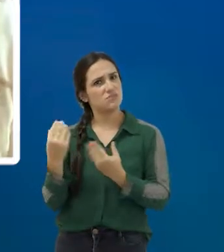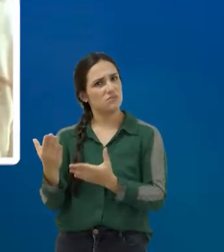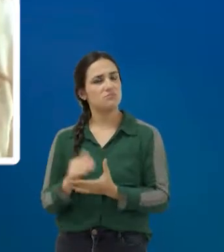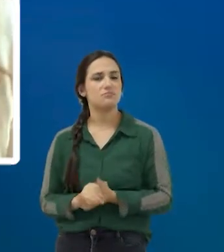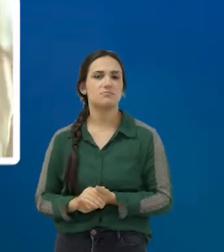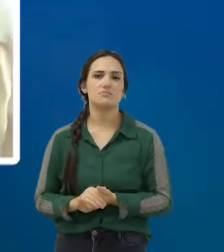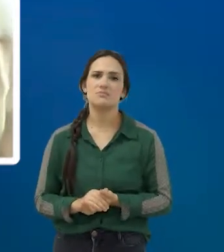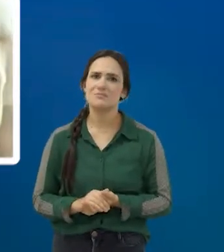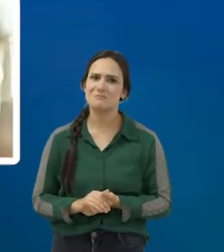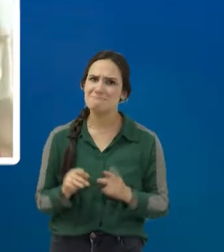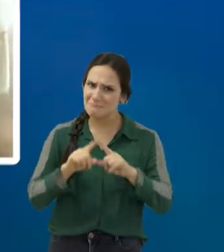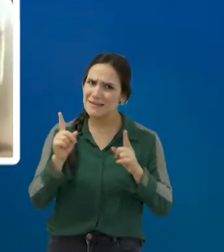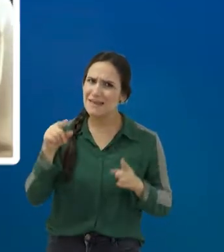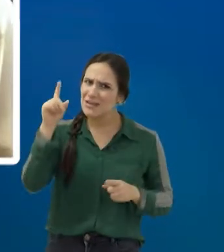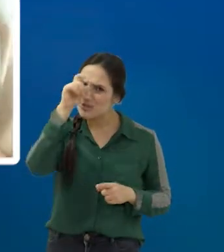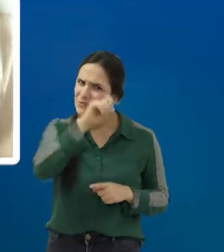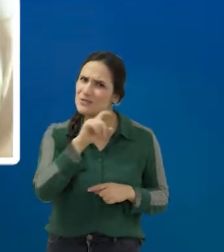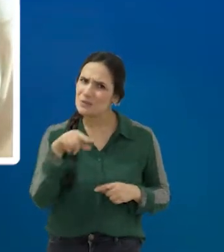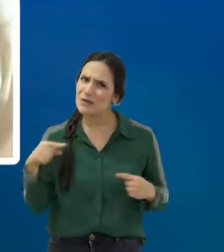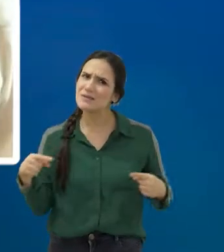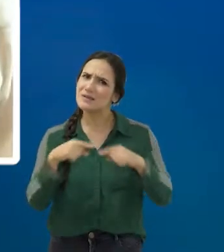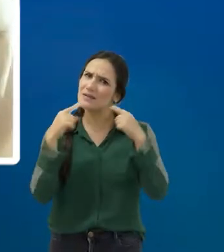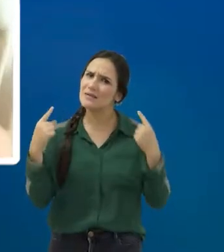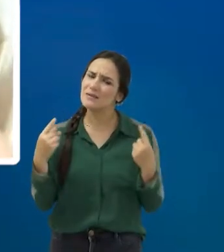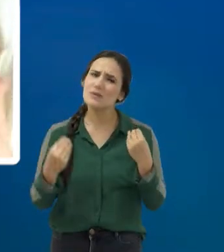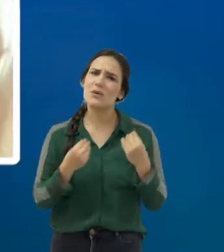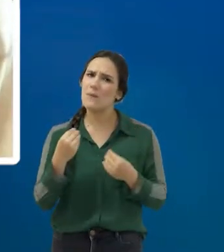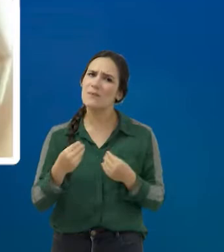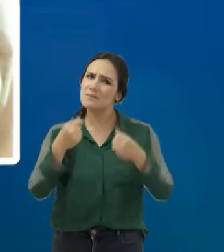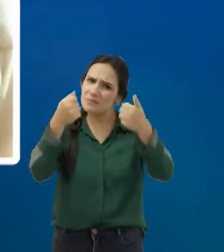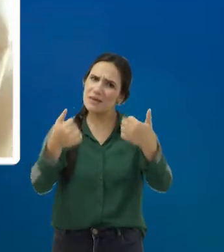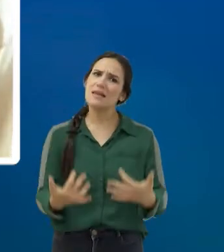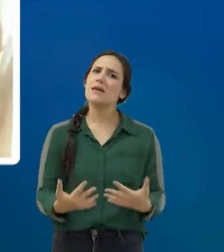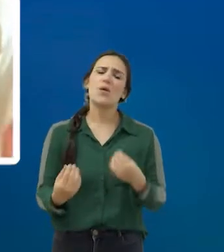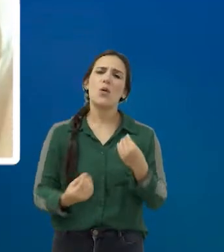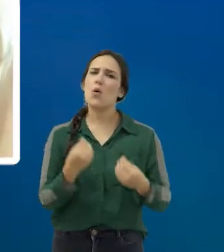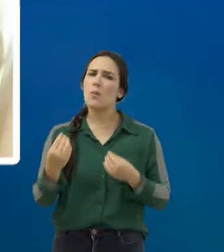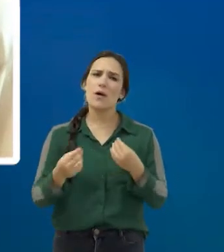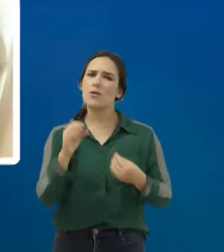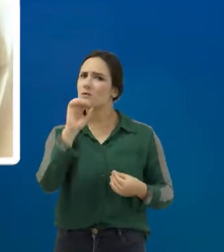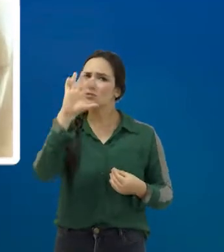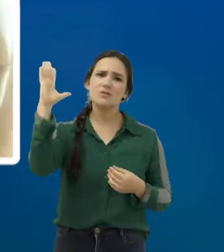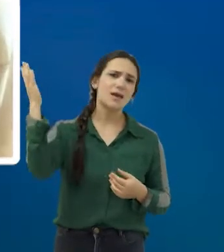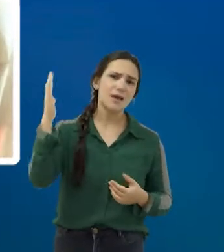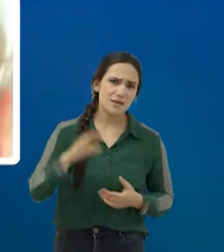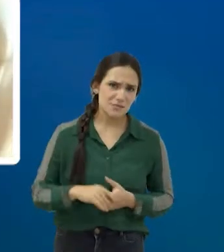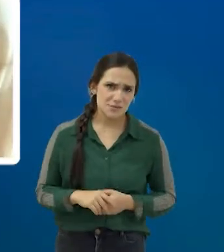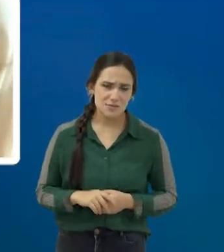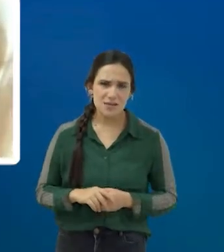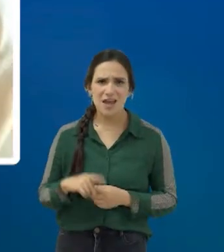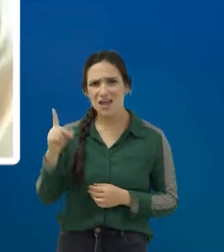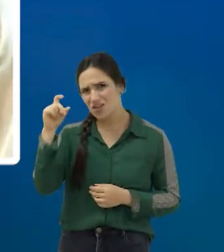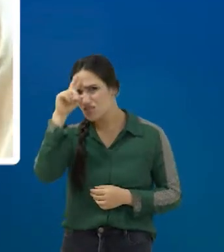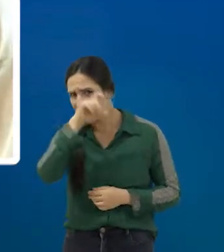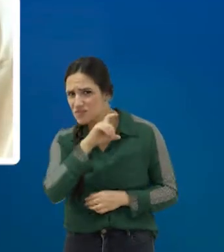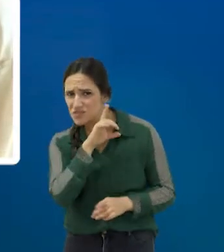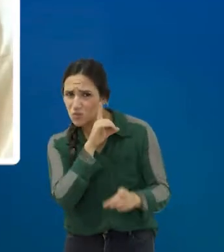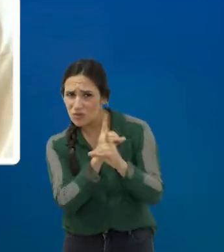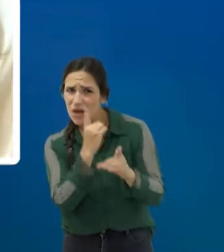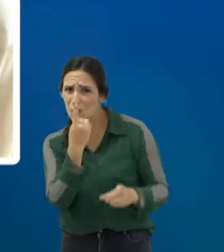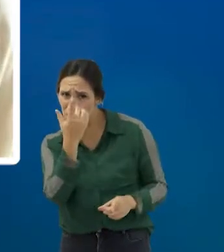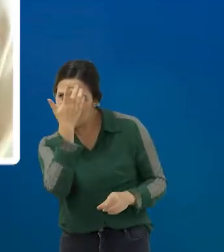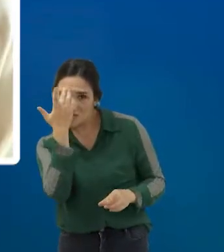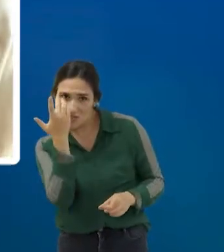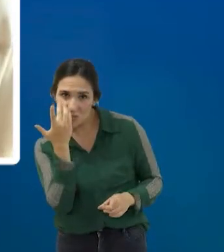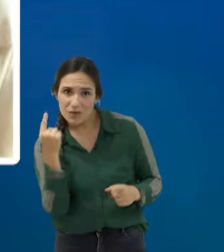vezes. E é muito difícil essa compatibilidade. Então, eu queria que você explicasse como que funciona esse processo. É difícil encontrar